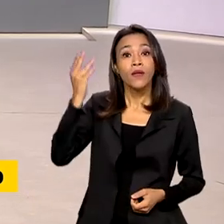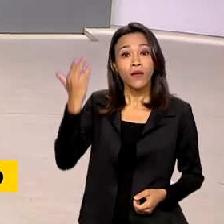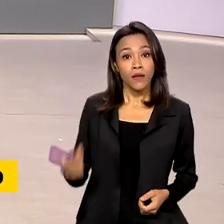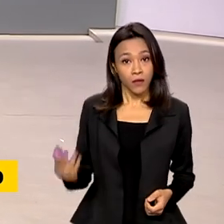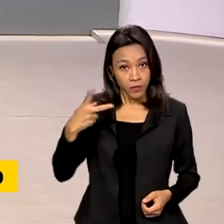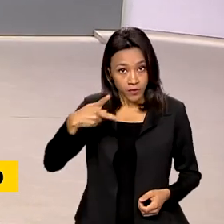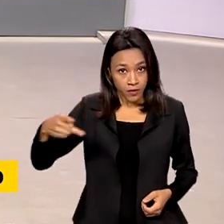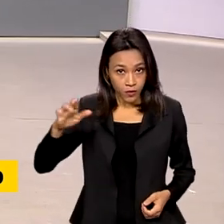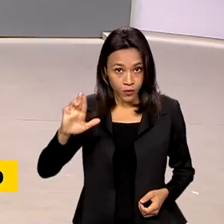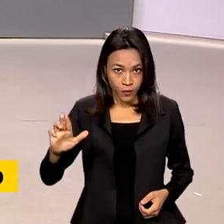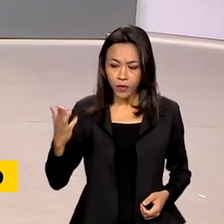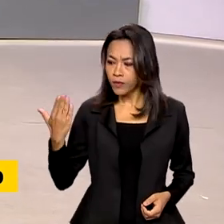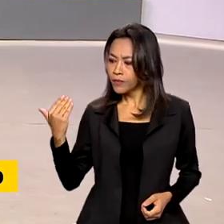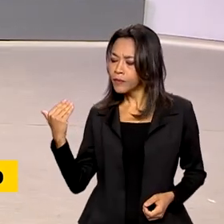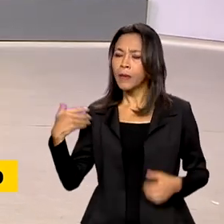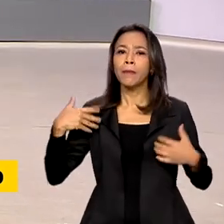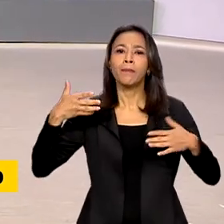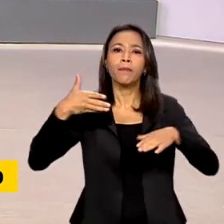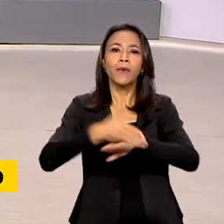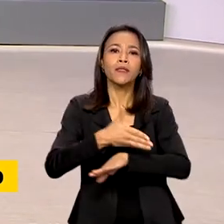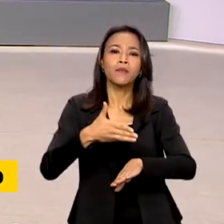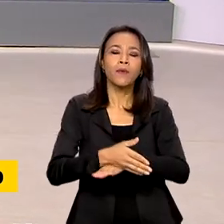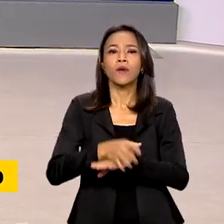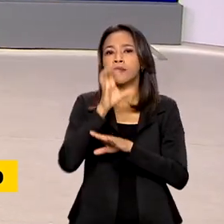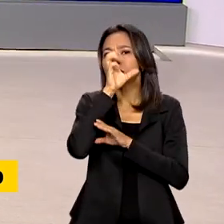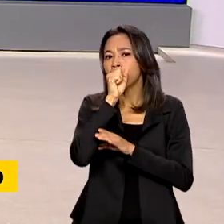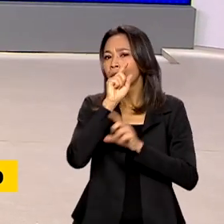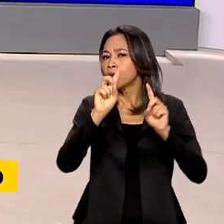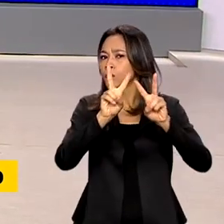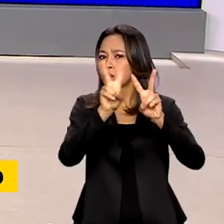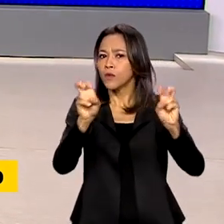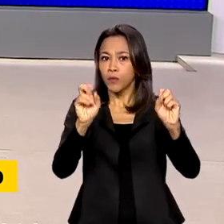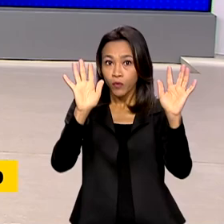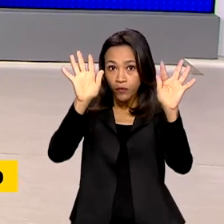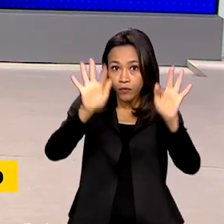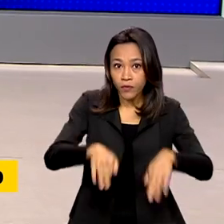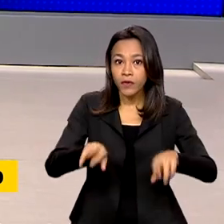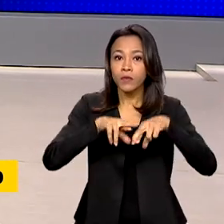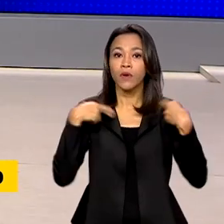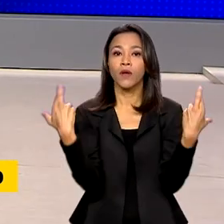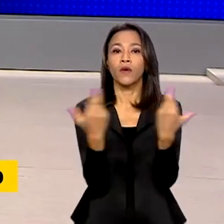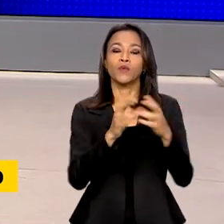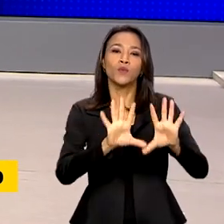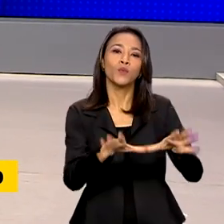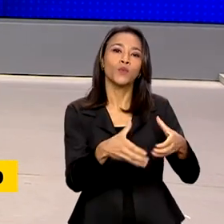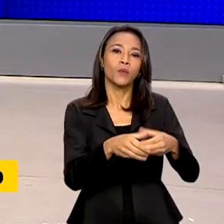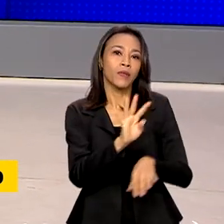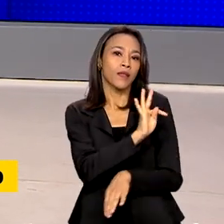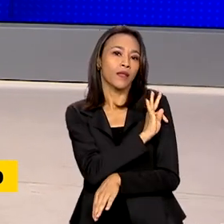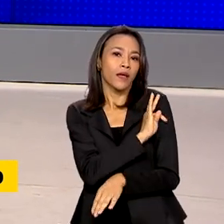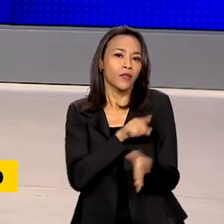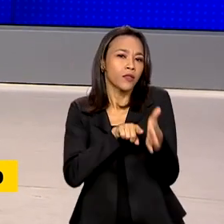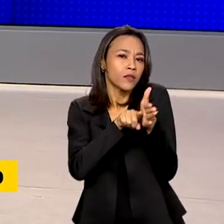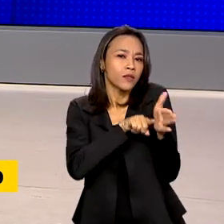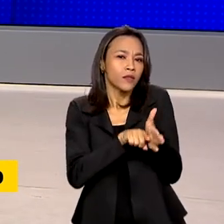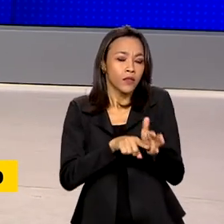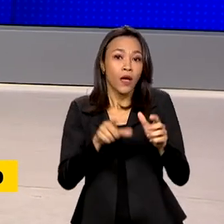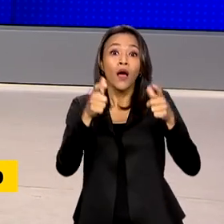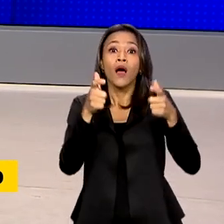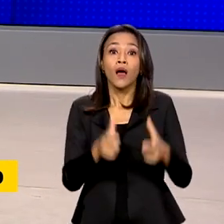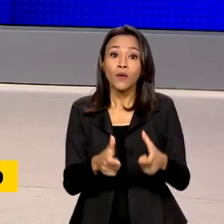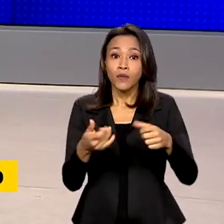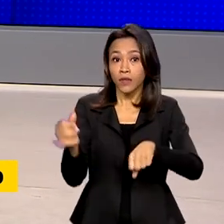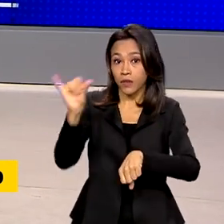presidente Lula participou neste sábado do encerramento da reunião técnico-científica da Amazônia em Letícia,